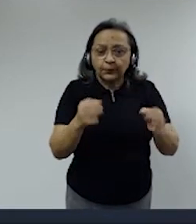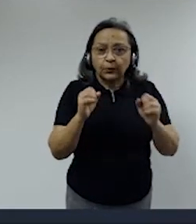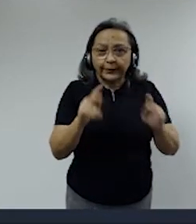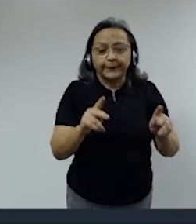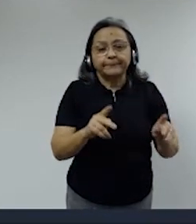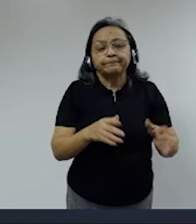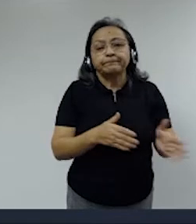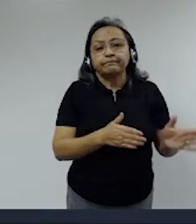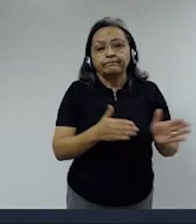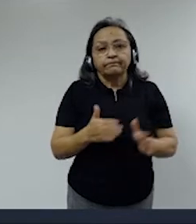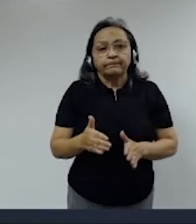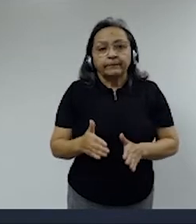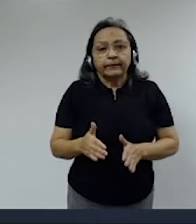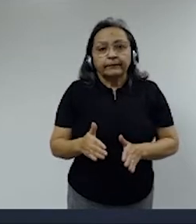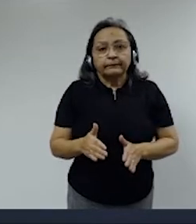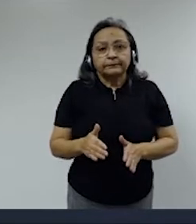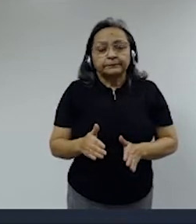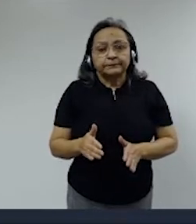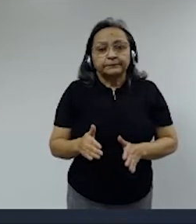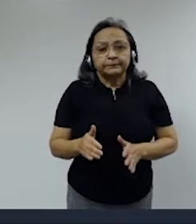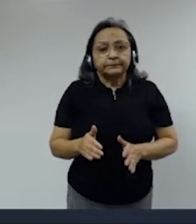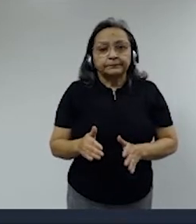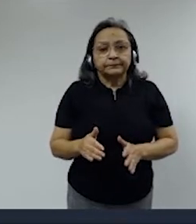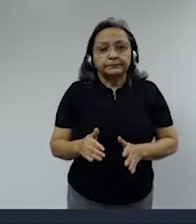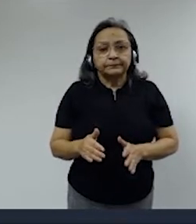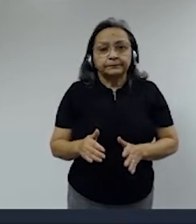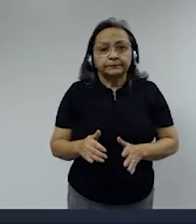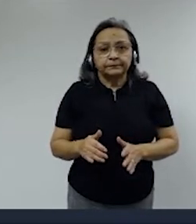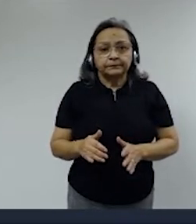então vamos lá. Esse